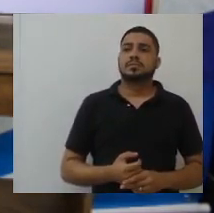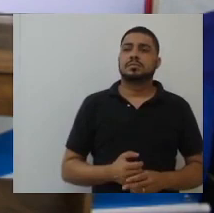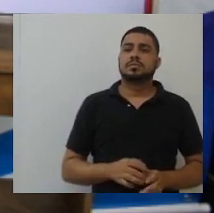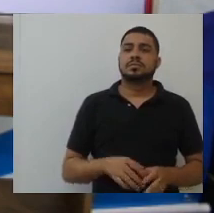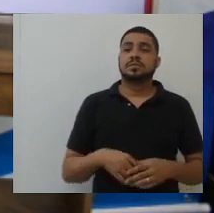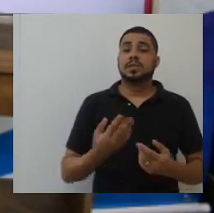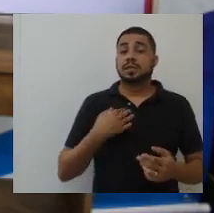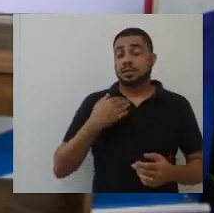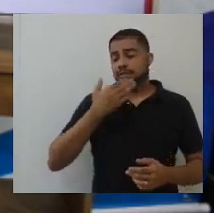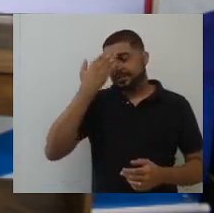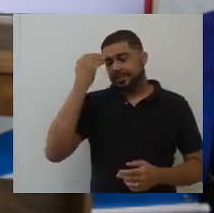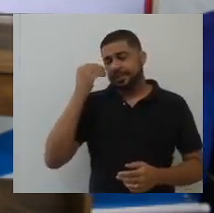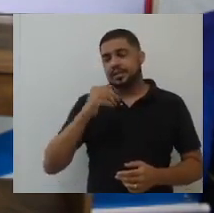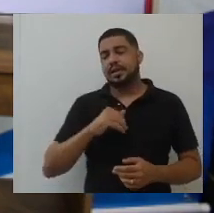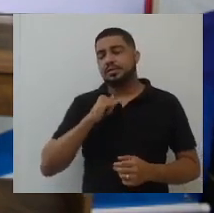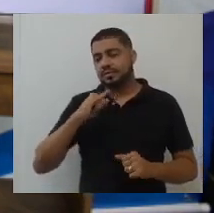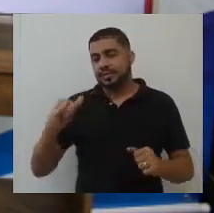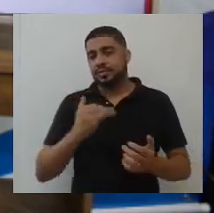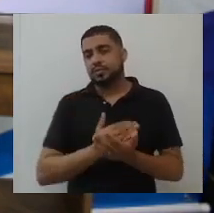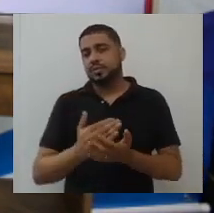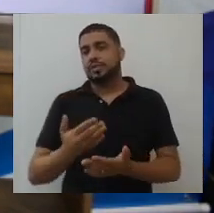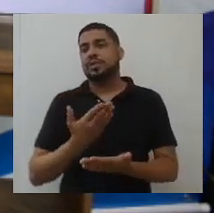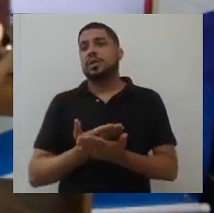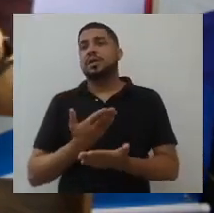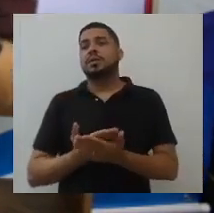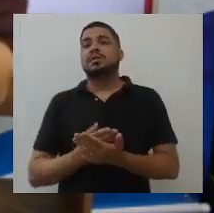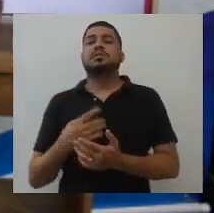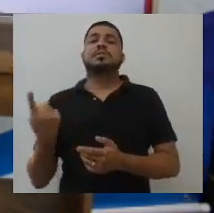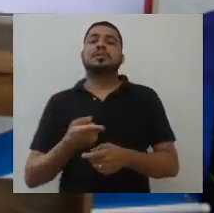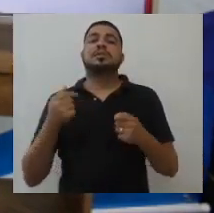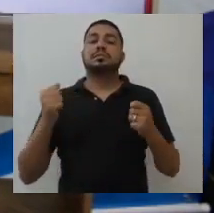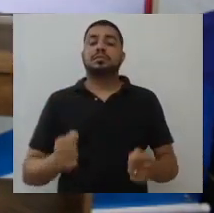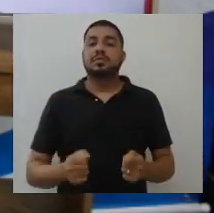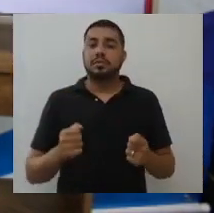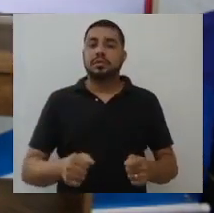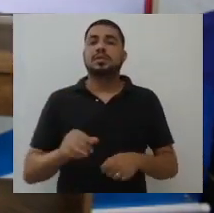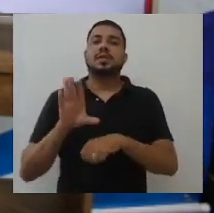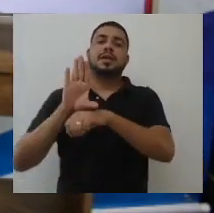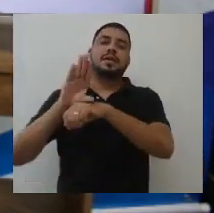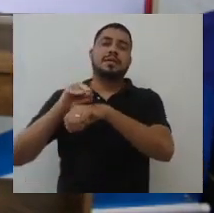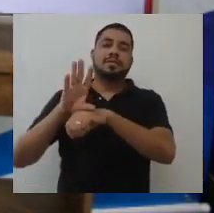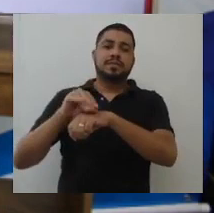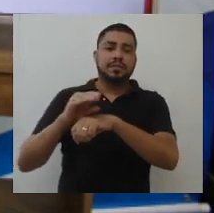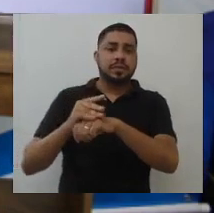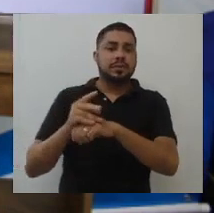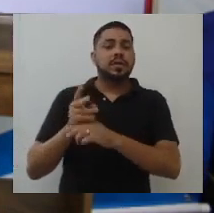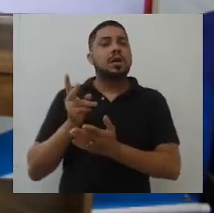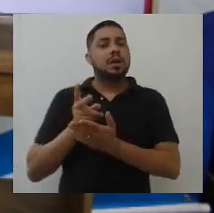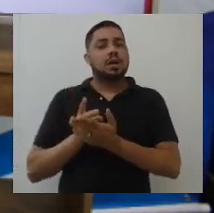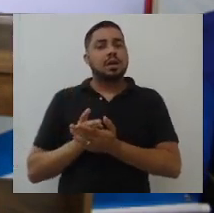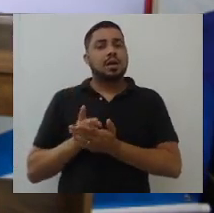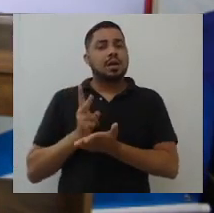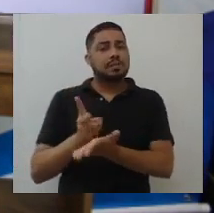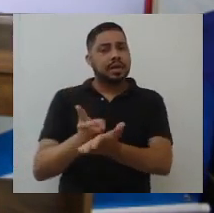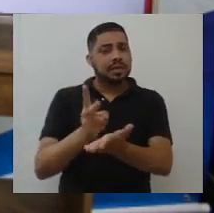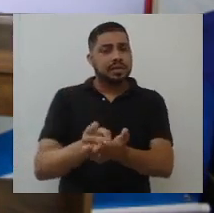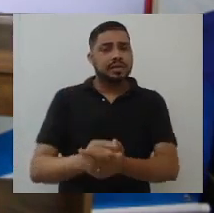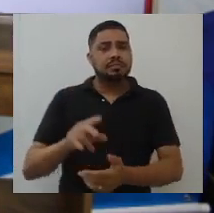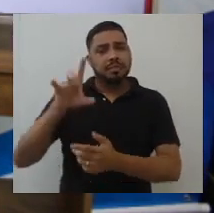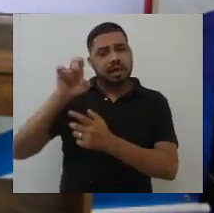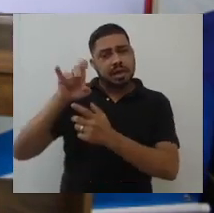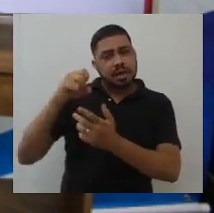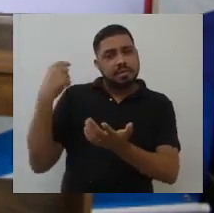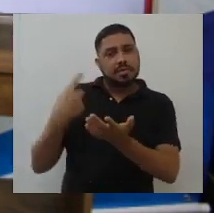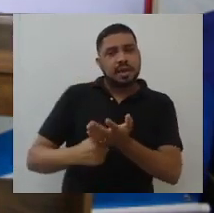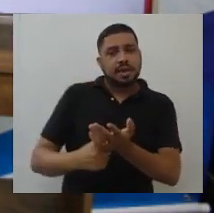Eu esqueci de dizer para vocês no começo da aula que vocês podem, tá certo, tirar foto acompanhando a nossa aula e postar no Instagram, marcar lá